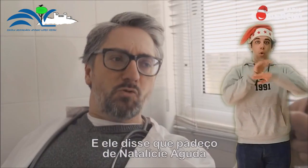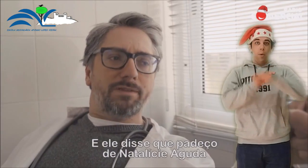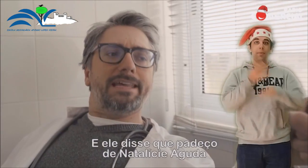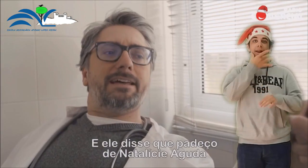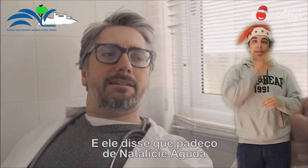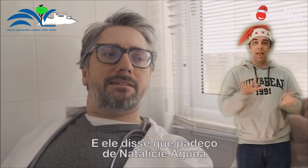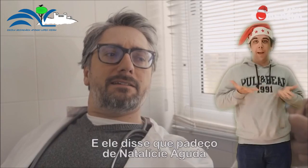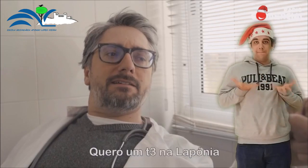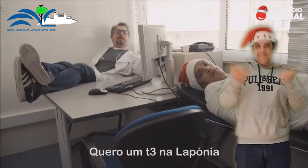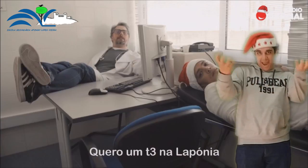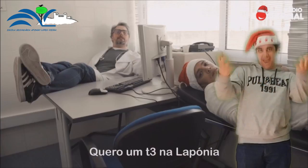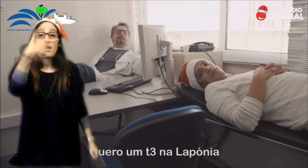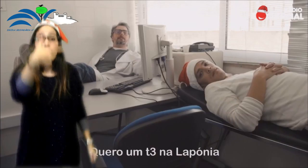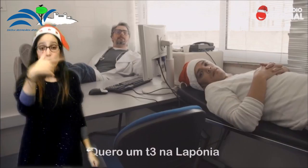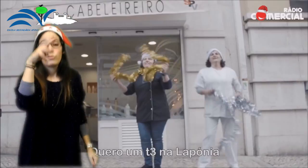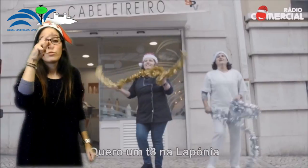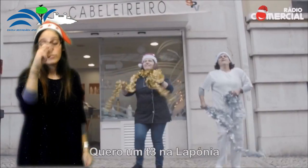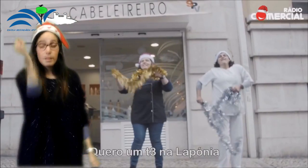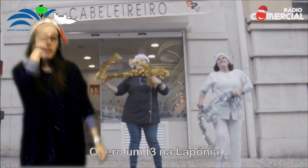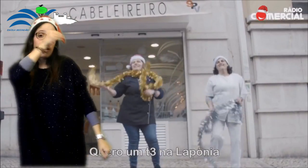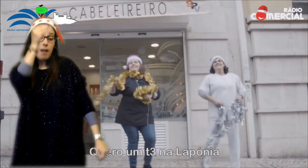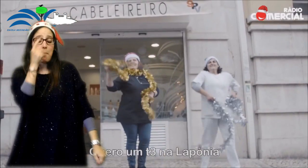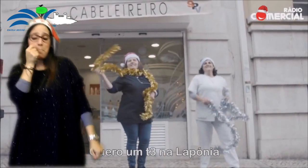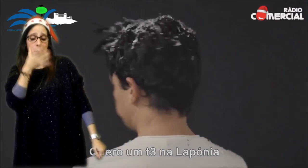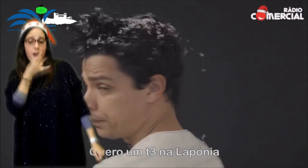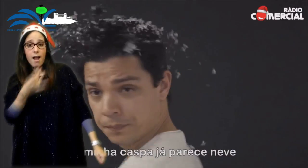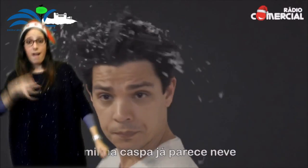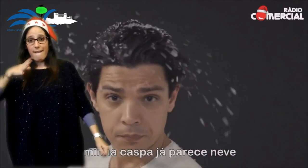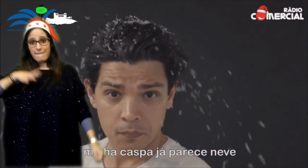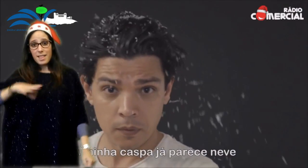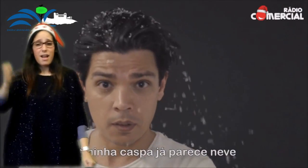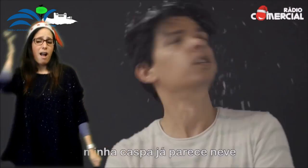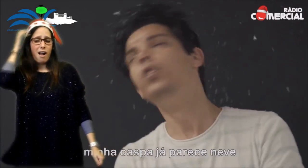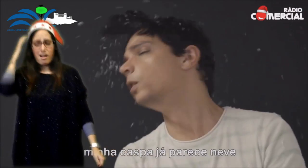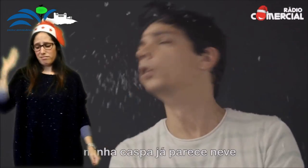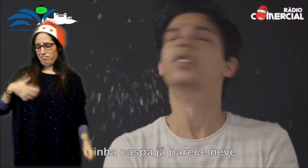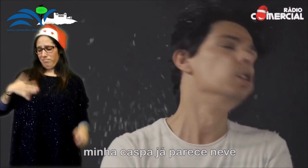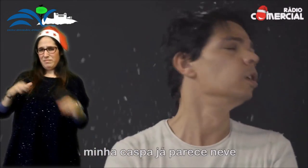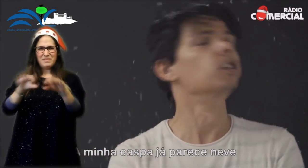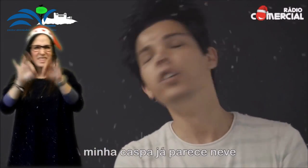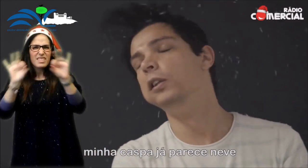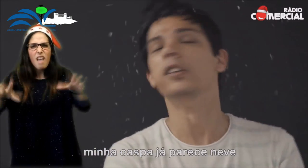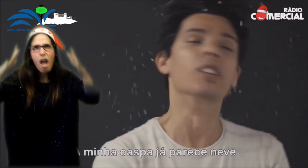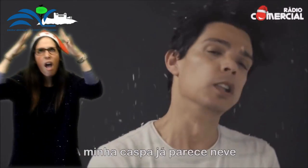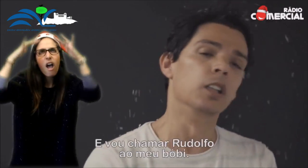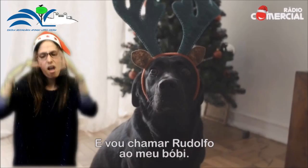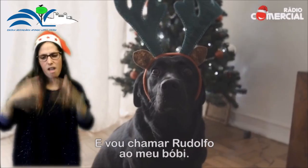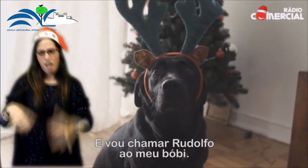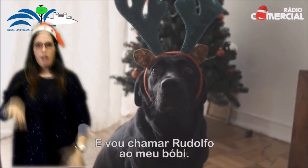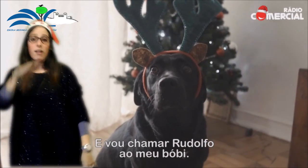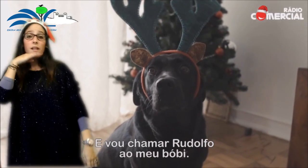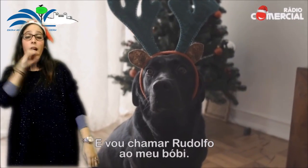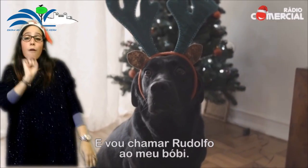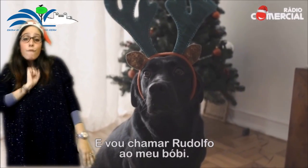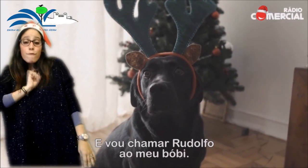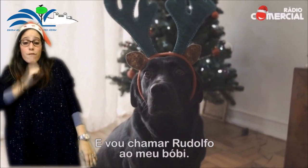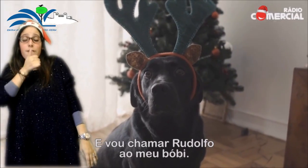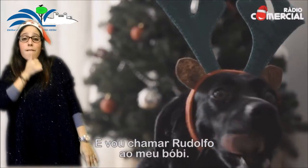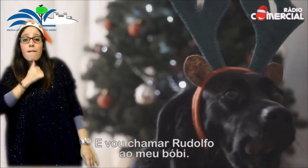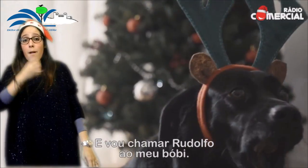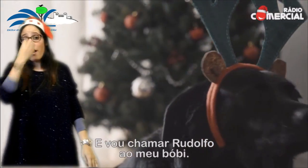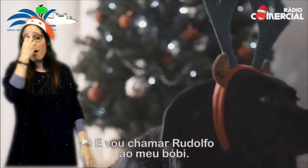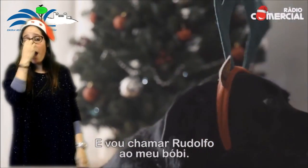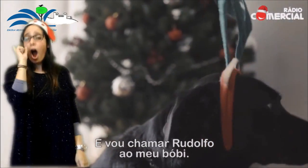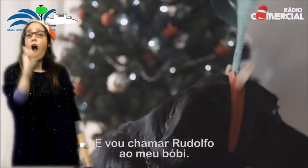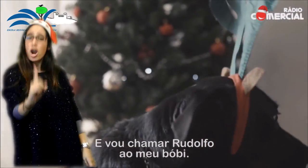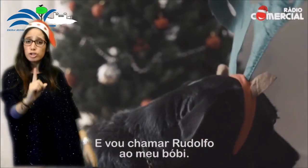natalice aguda. Quero um T3 na Lapónia. A minha caspa já parece neve. E vou chamar Rodolfo